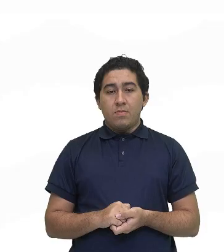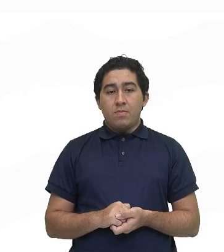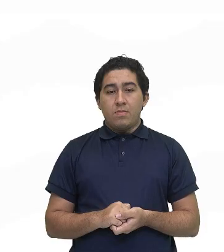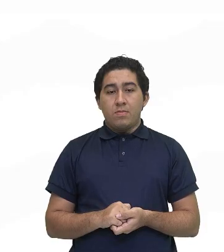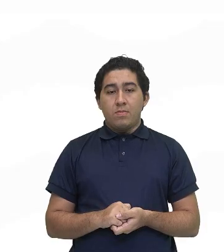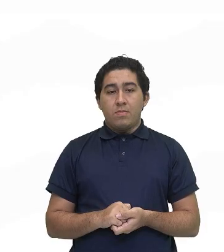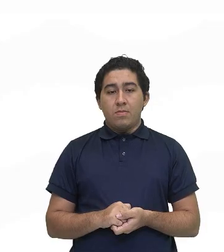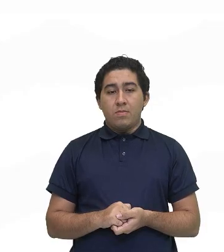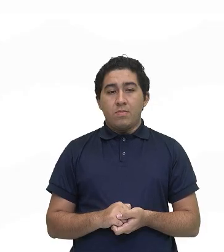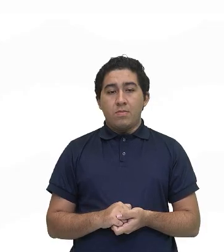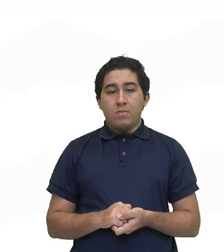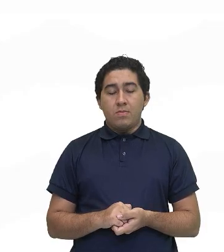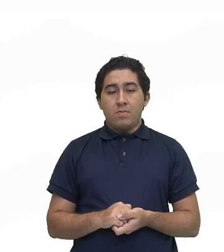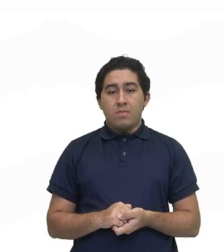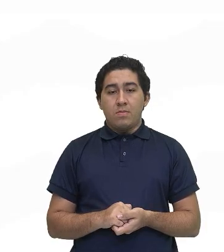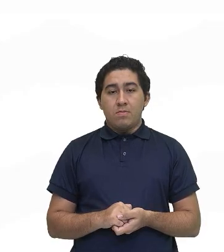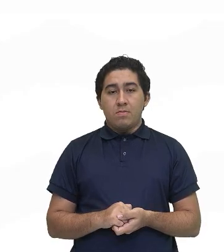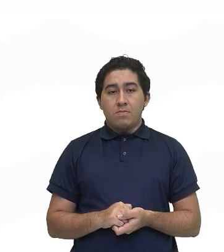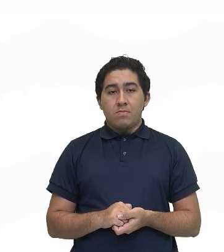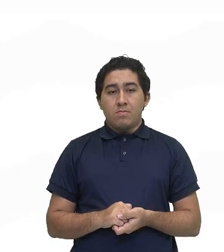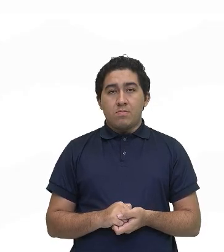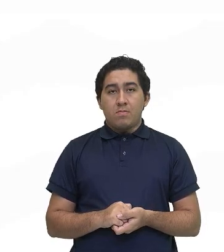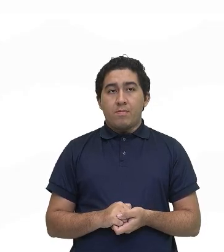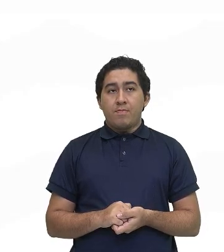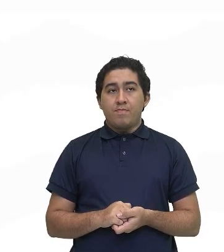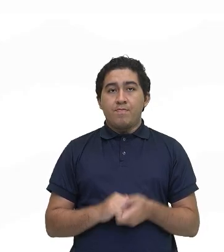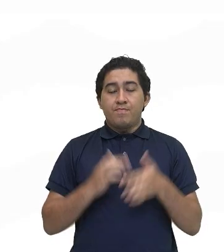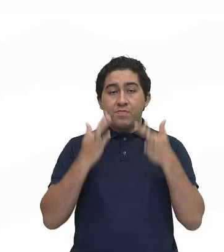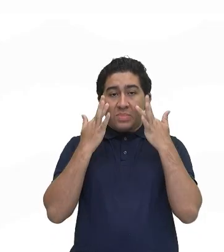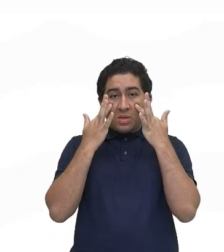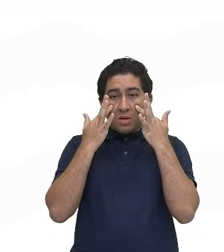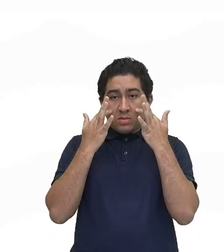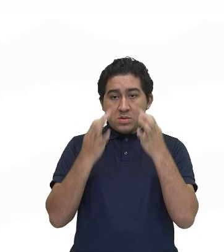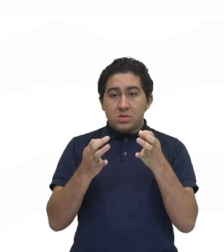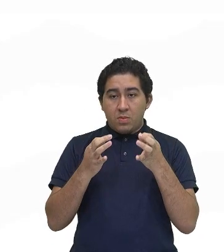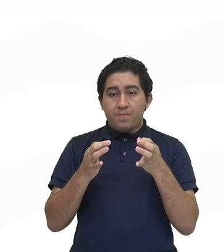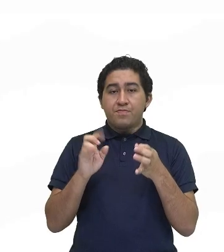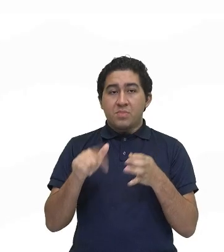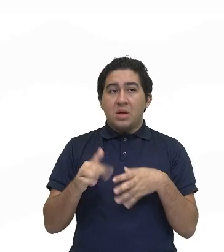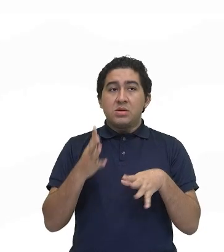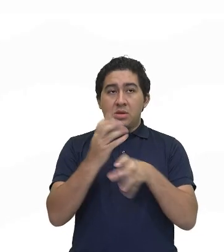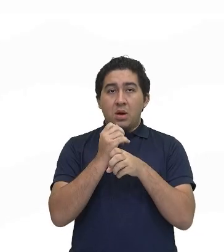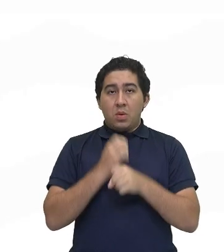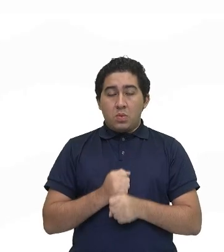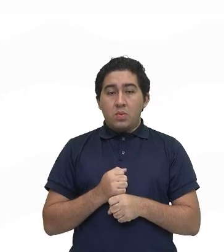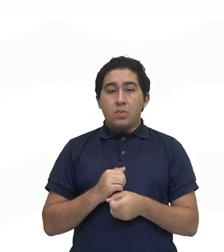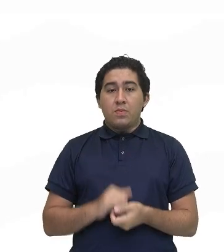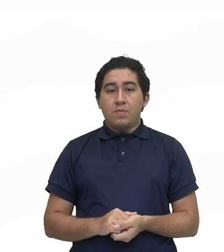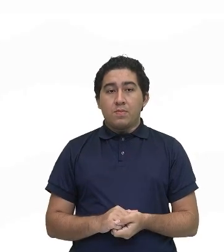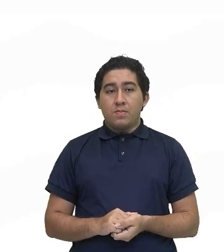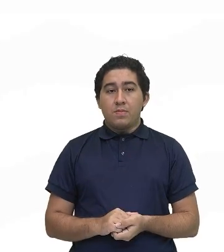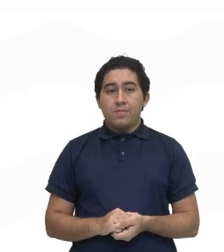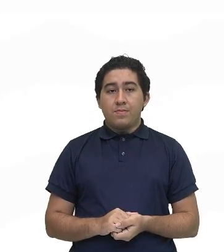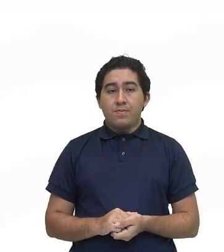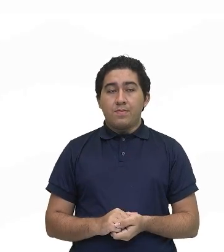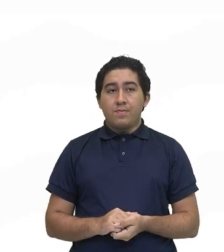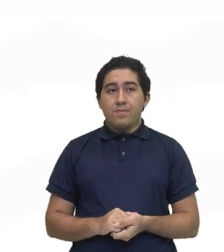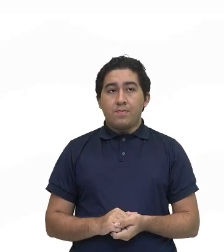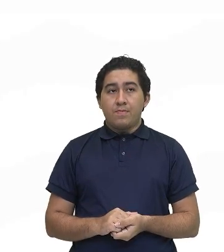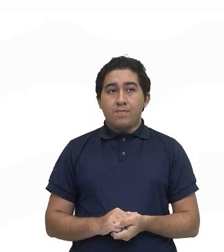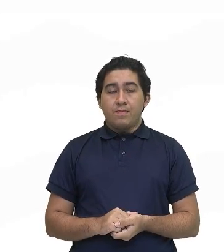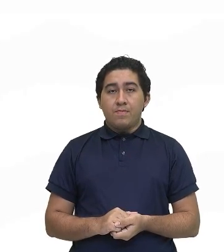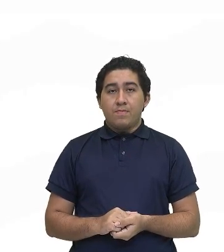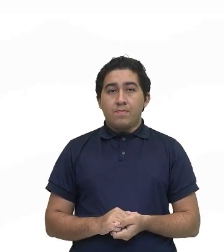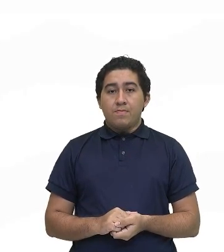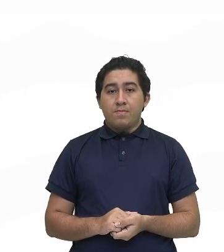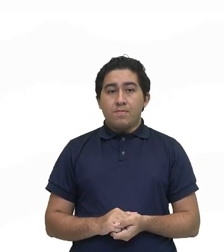quilogramas. Muito bem. Prestem bem atenção nesse momento de fazer arredondamento, tá bom? Então, esse